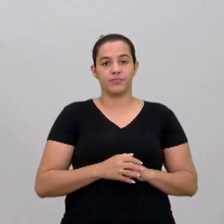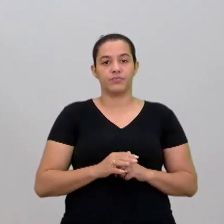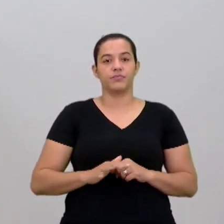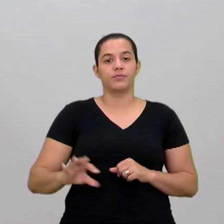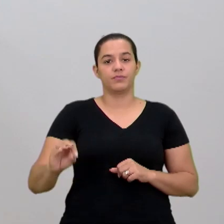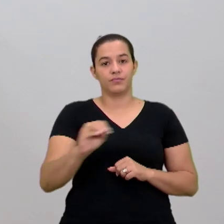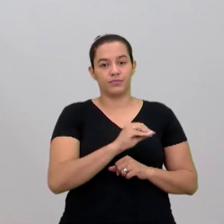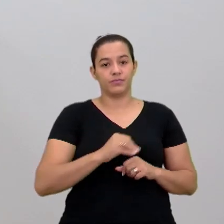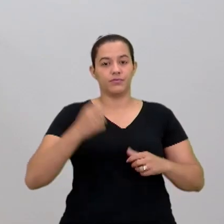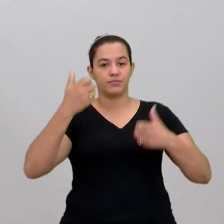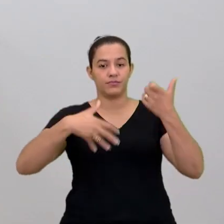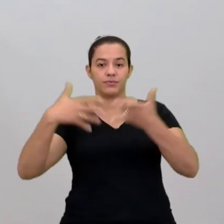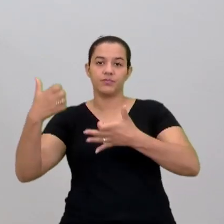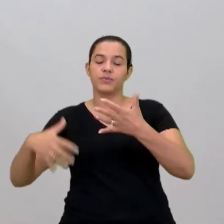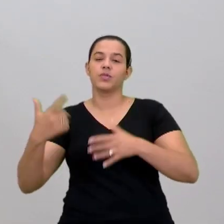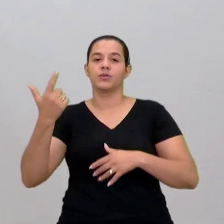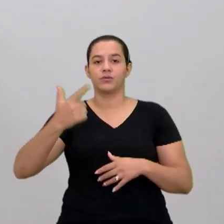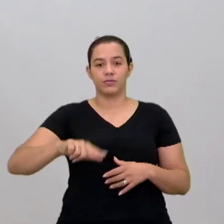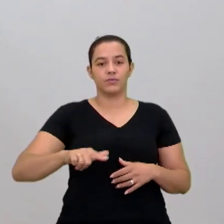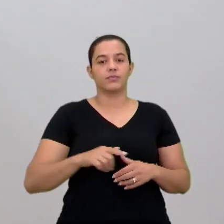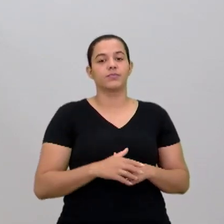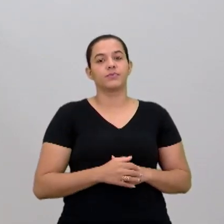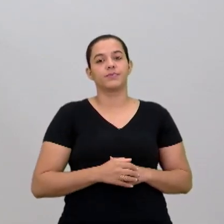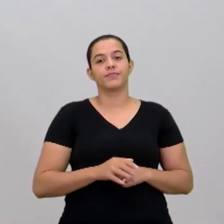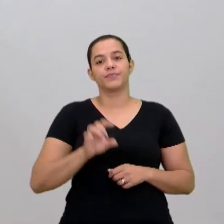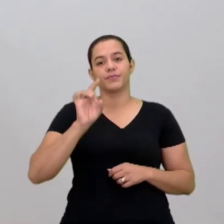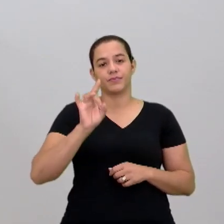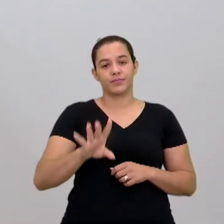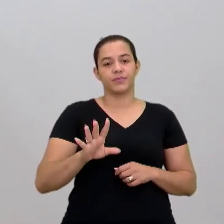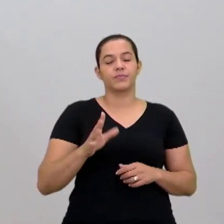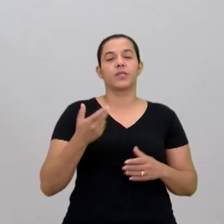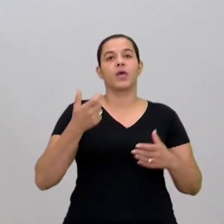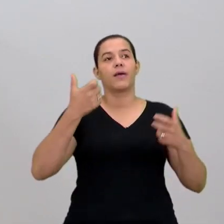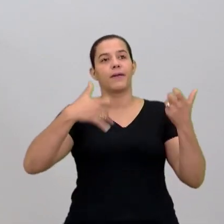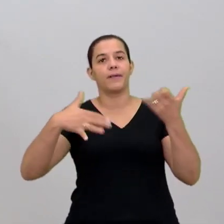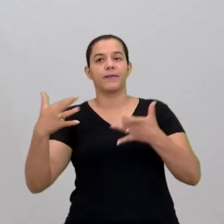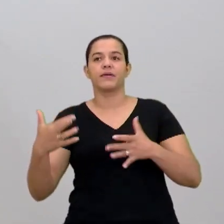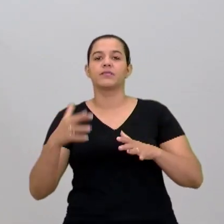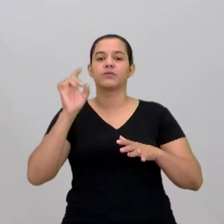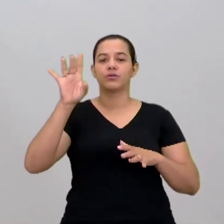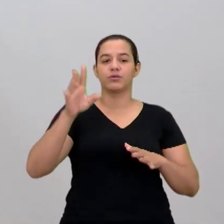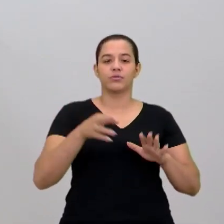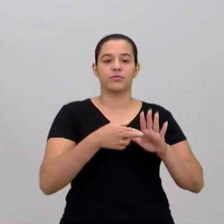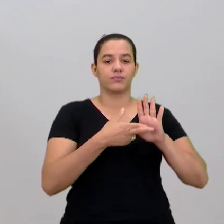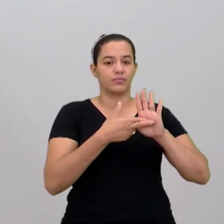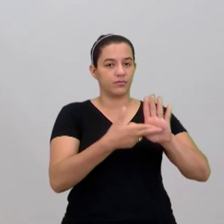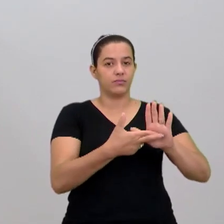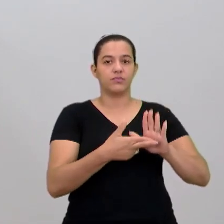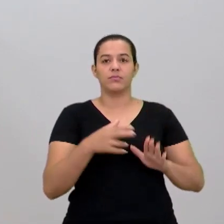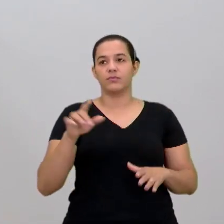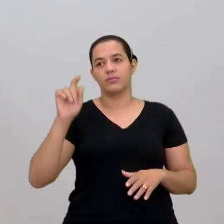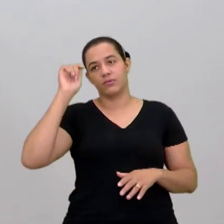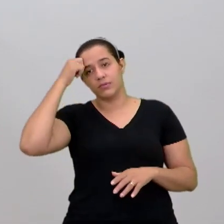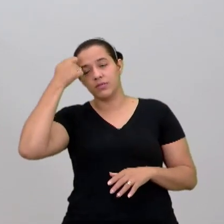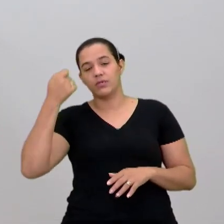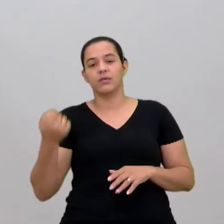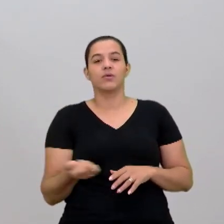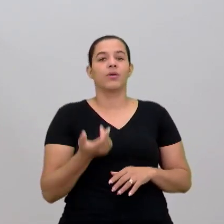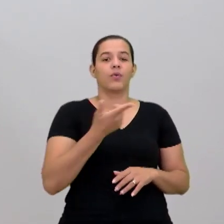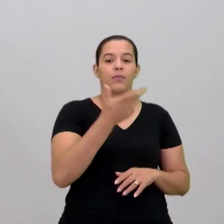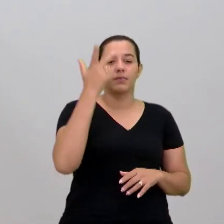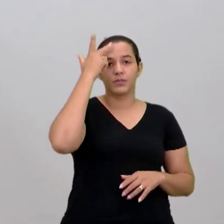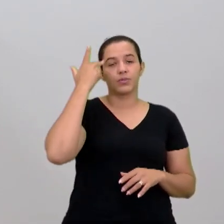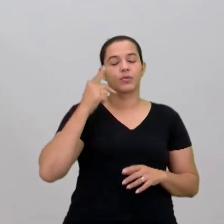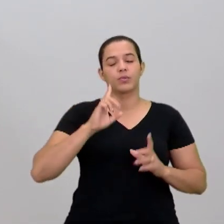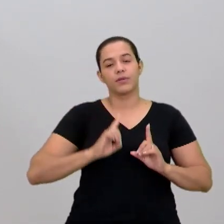falando de representatividade, eu estou repetindo. Não basta só a representação, não basta só ter a mulher lá, ou o negro, ou a pessoa com